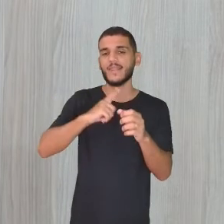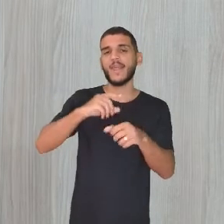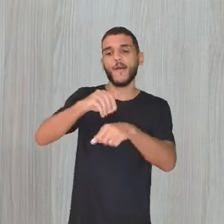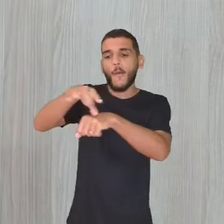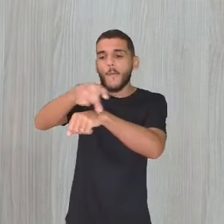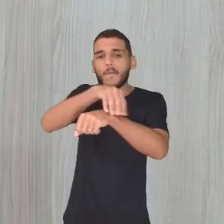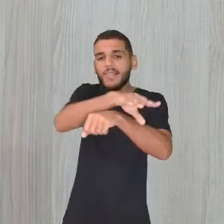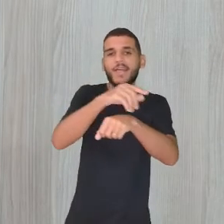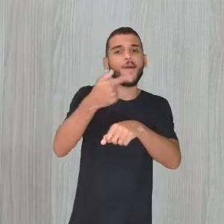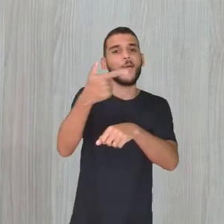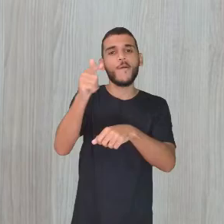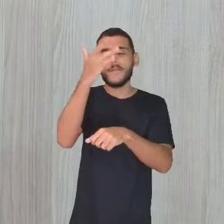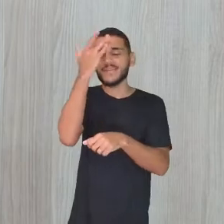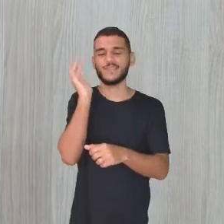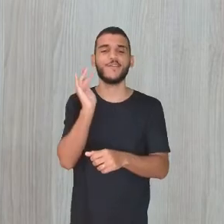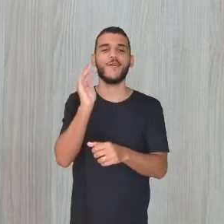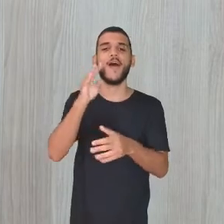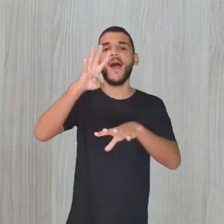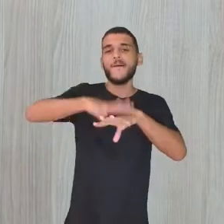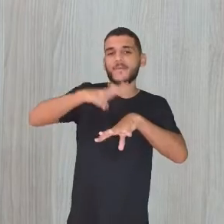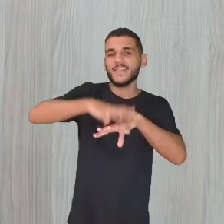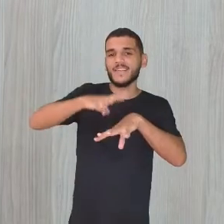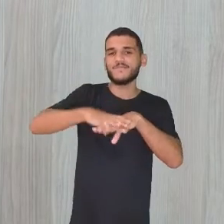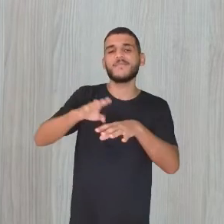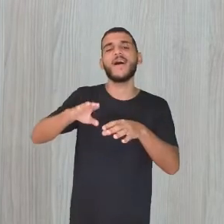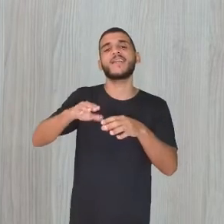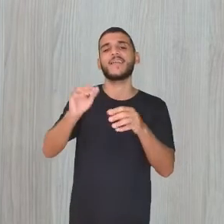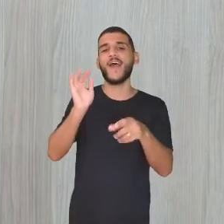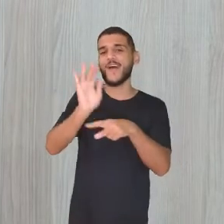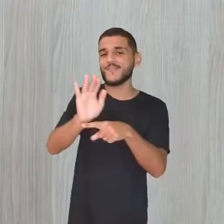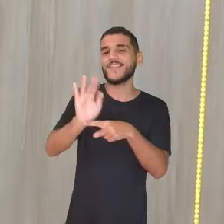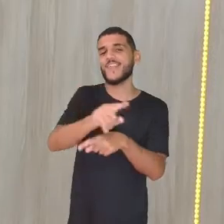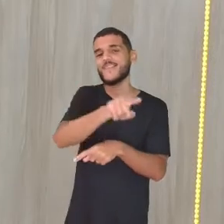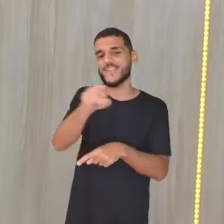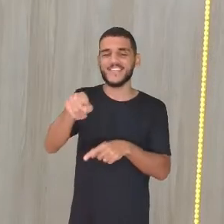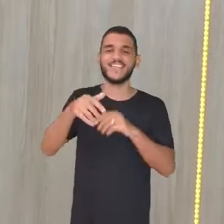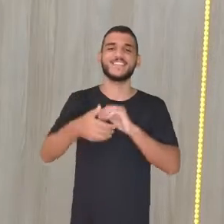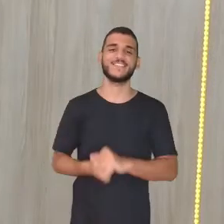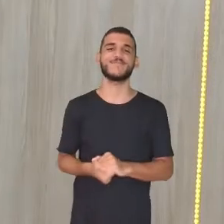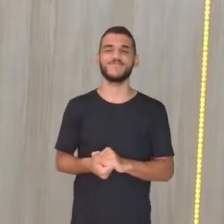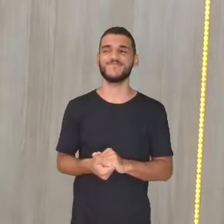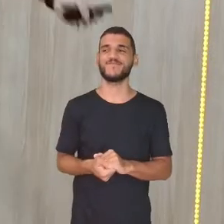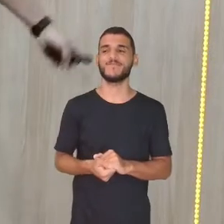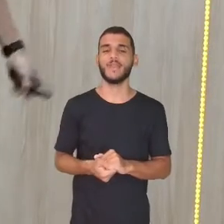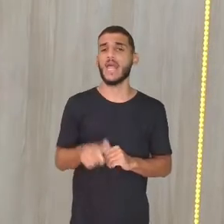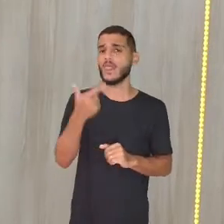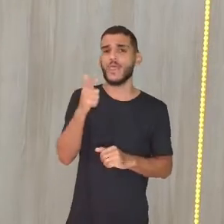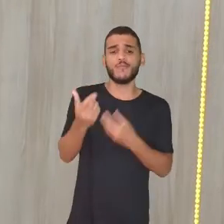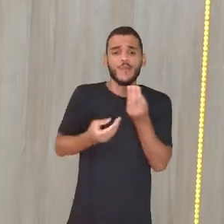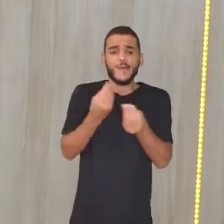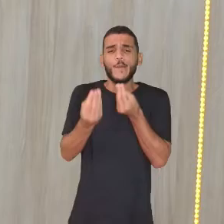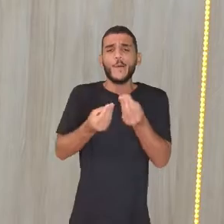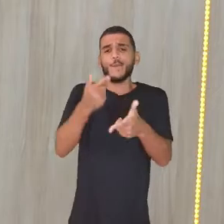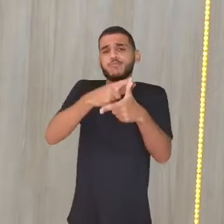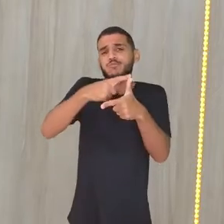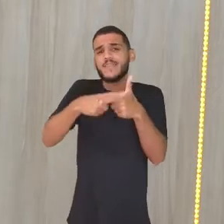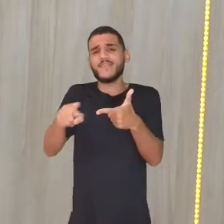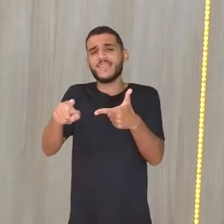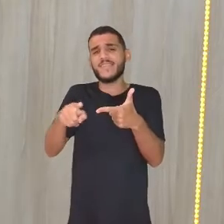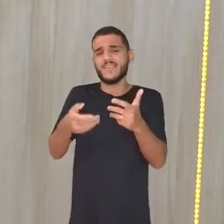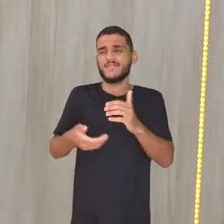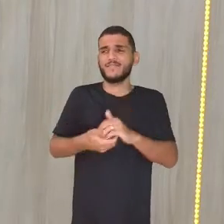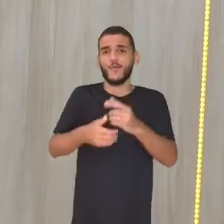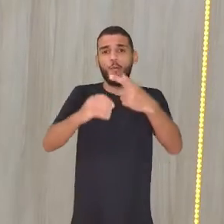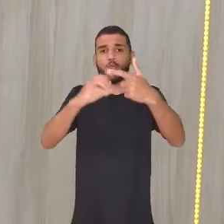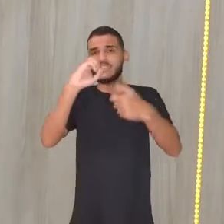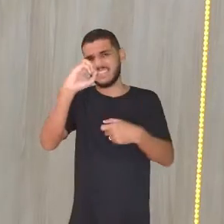próximo, exatamente. Olha a matemática aí contribuindo com você. Né? Justamente. Não tem como a gente dividir aí com ninguém, certo?